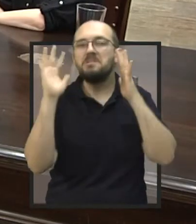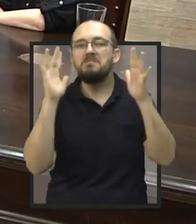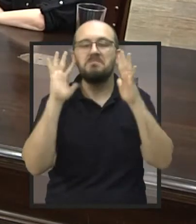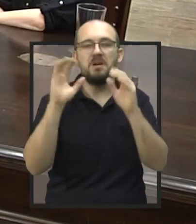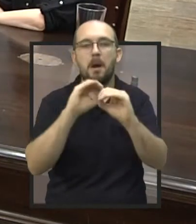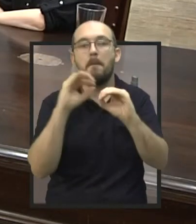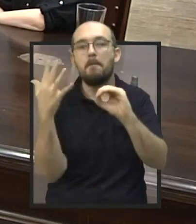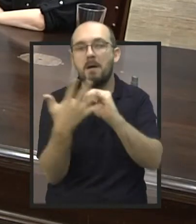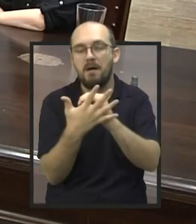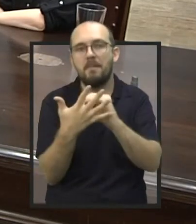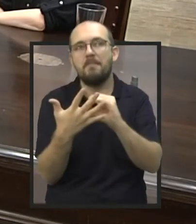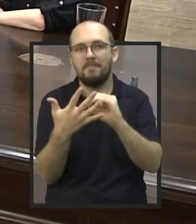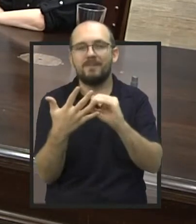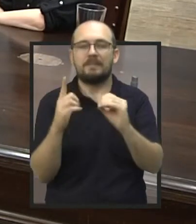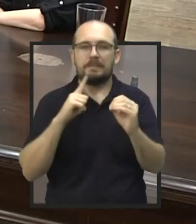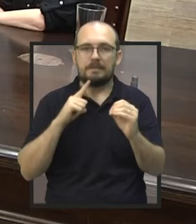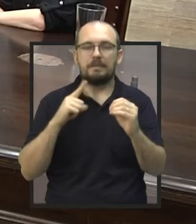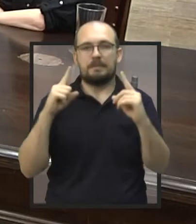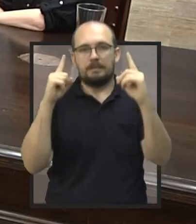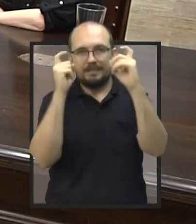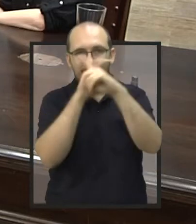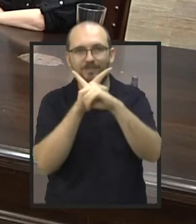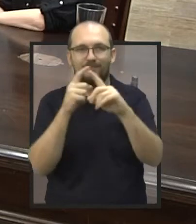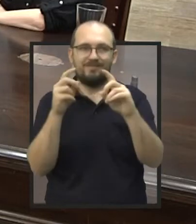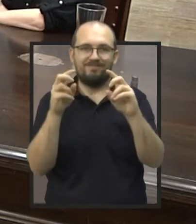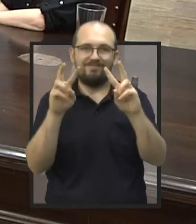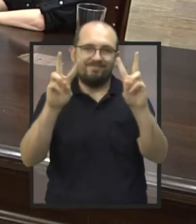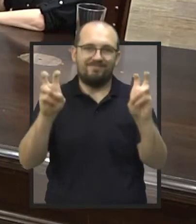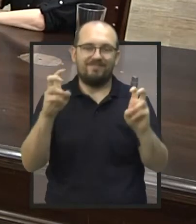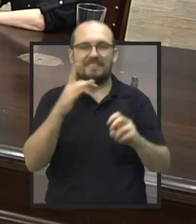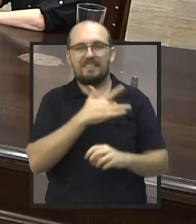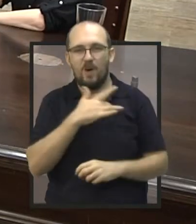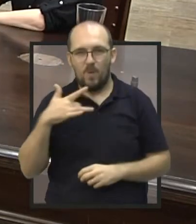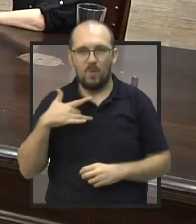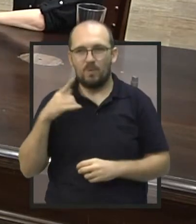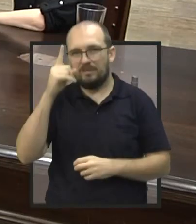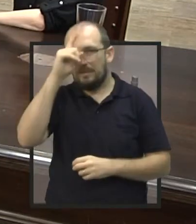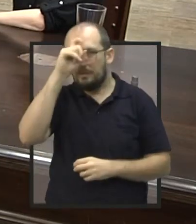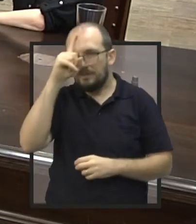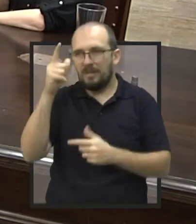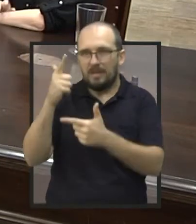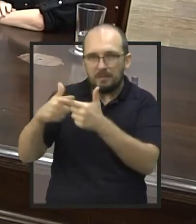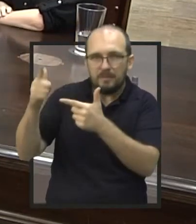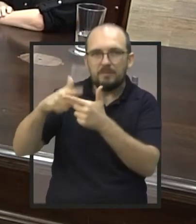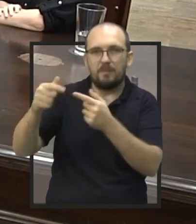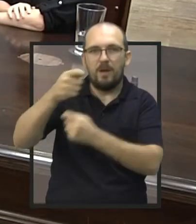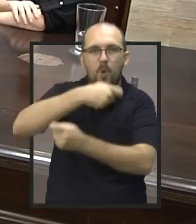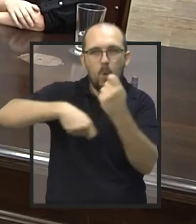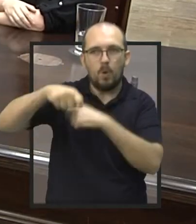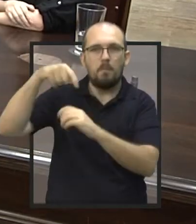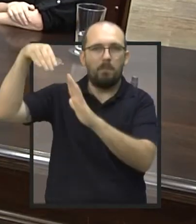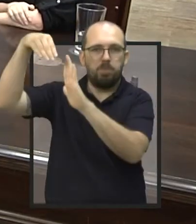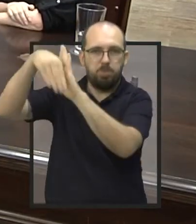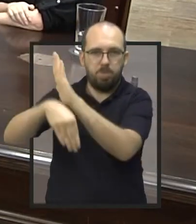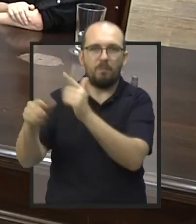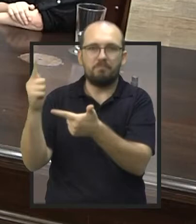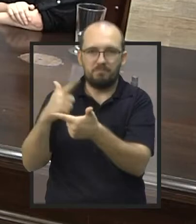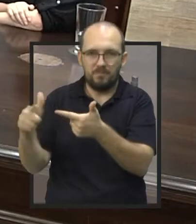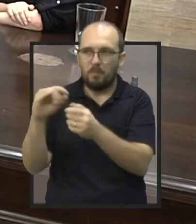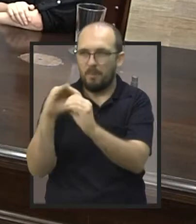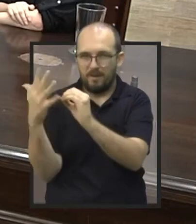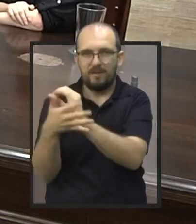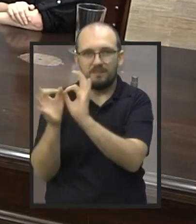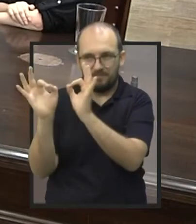mim, é uma crônica bastante famosinha, assim, as pessoas que leem o livro geralmente gostam muito. Bom,